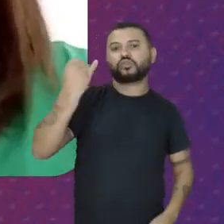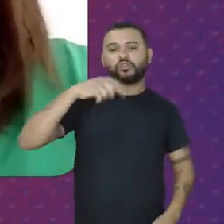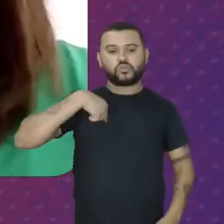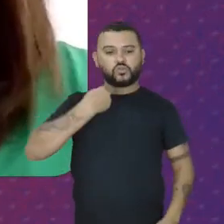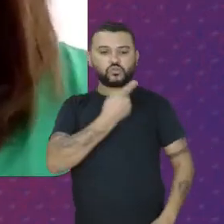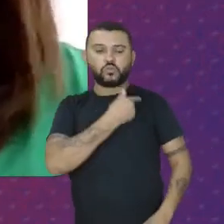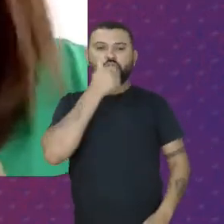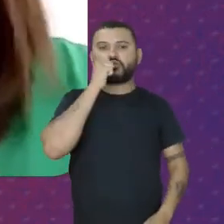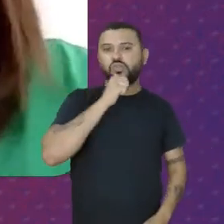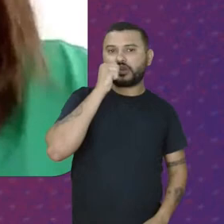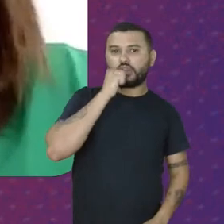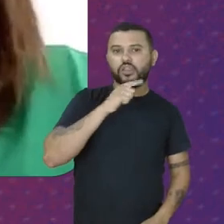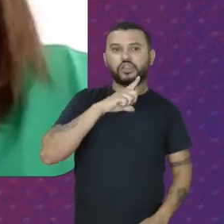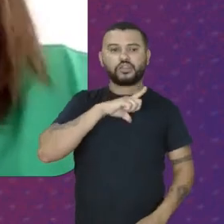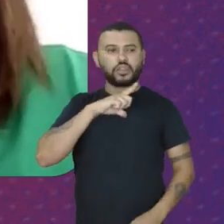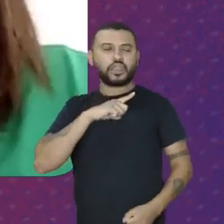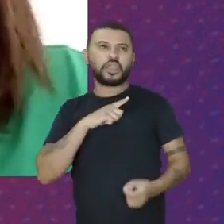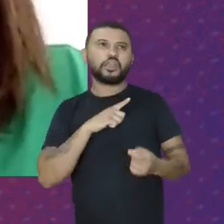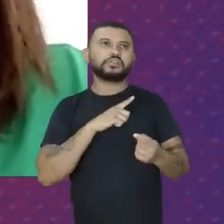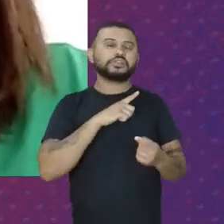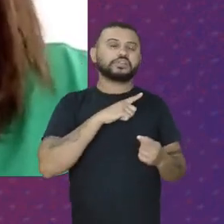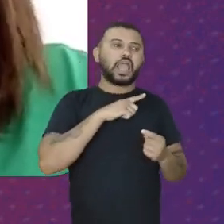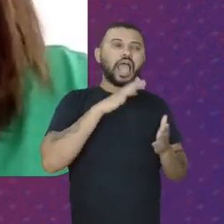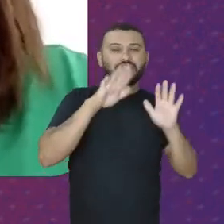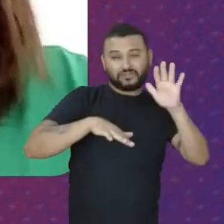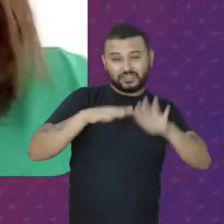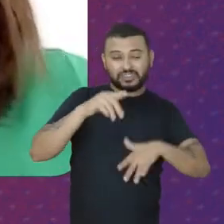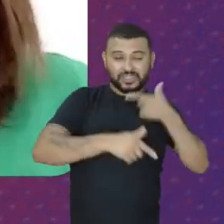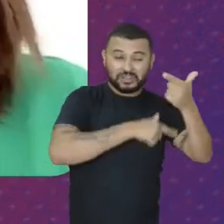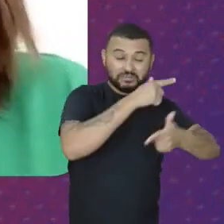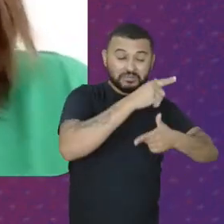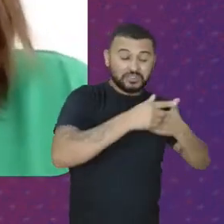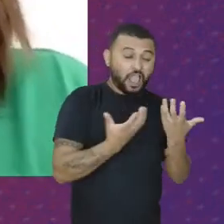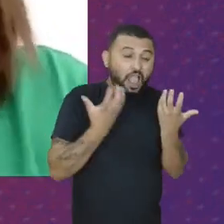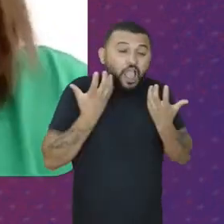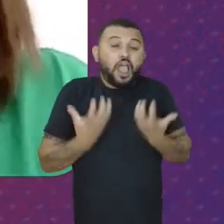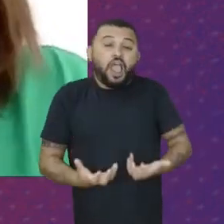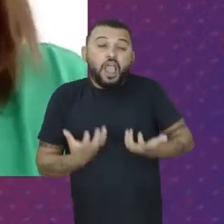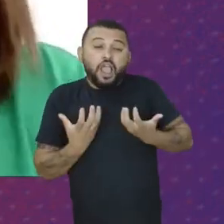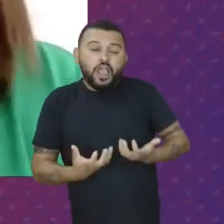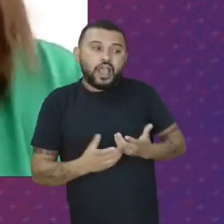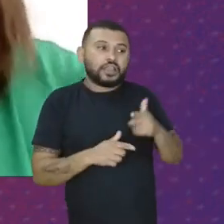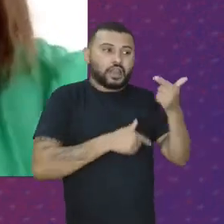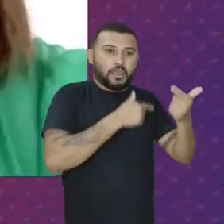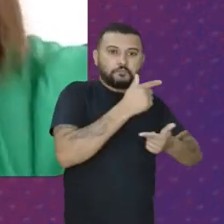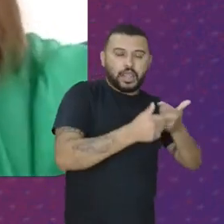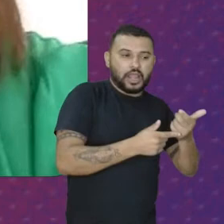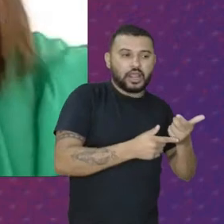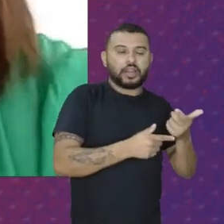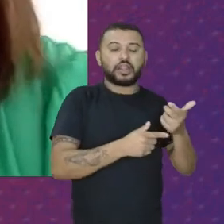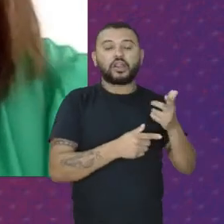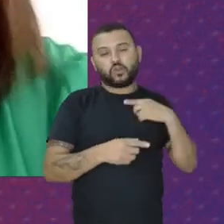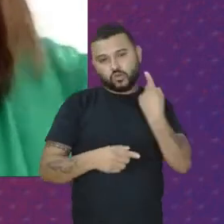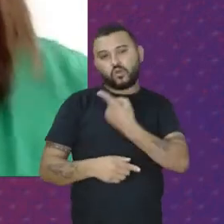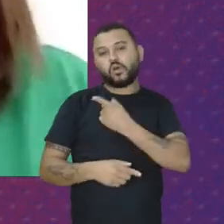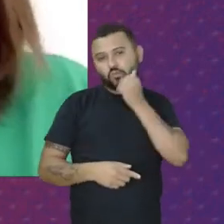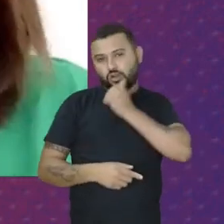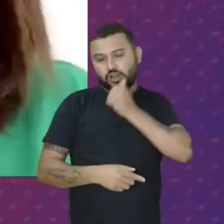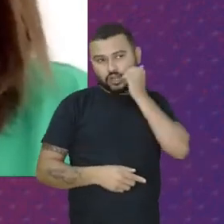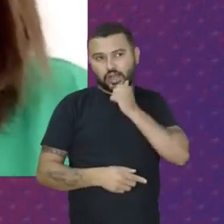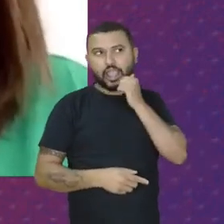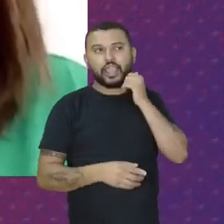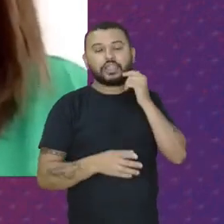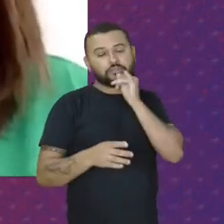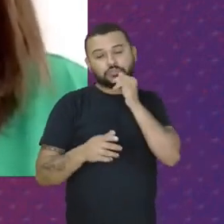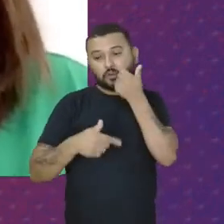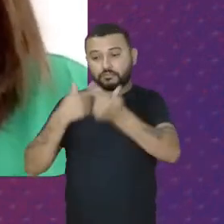mulheres, temos dupla, tripla jornada de trabalho. Mesmo nós, mulheres que somos parlamentares, nós